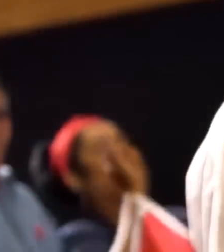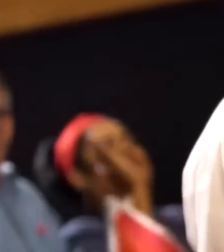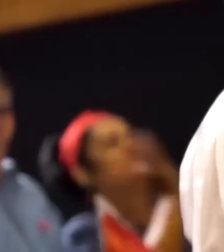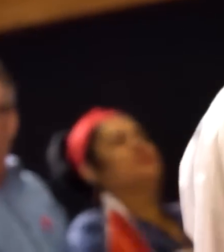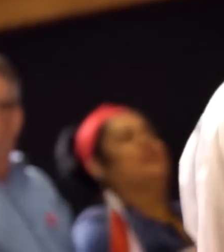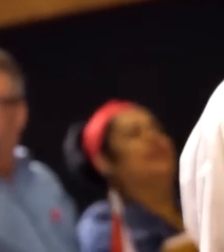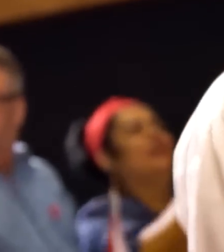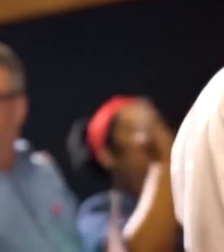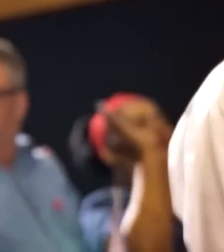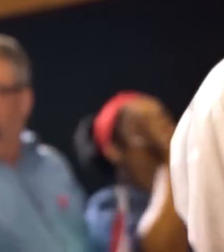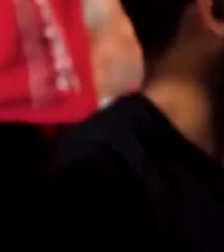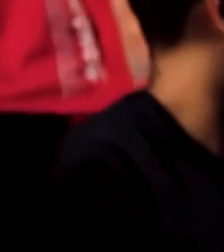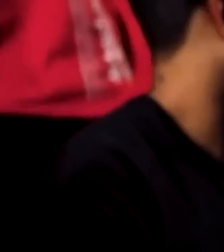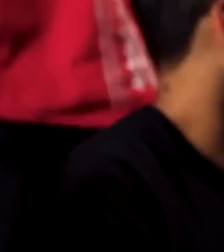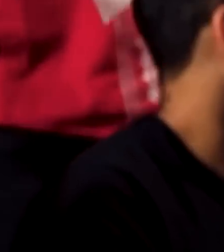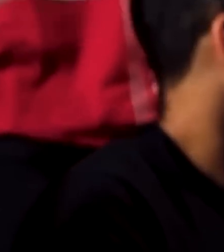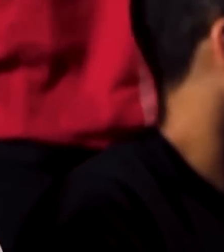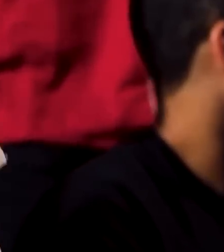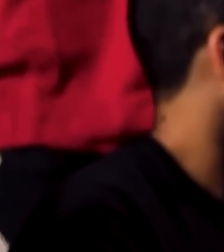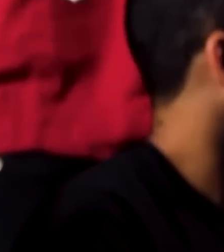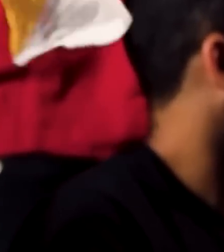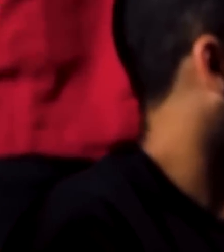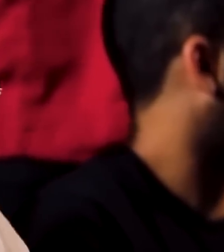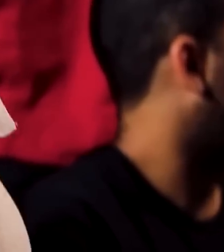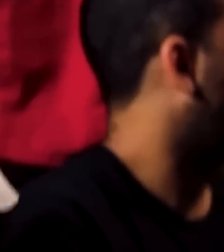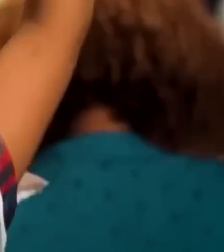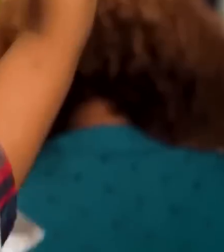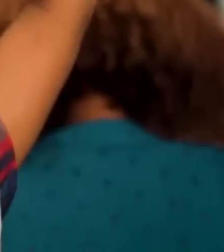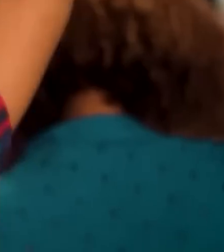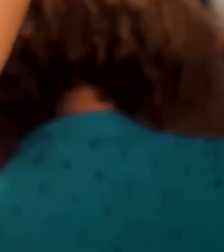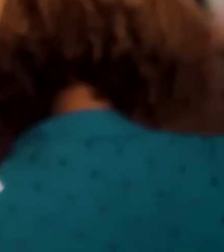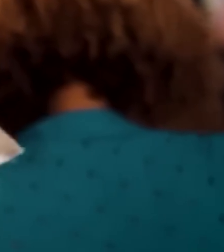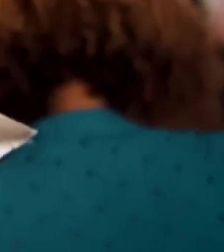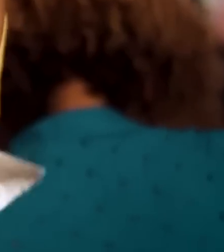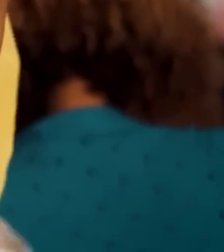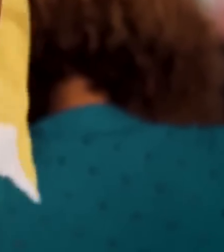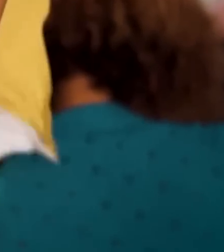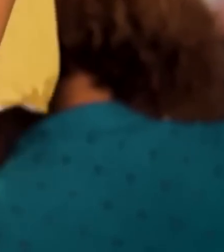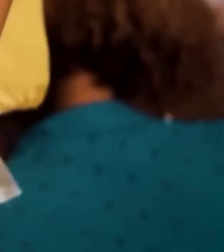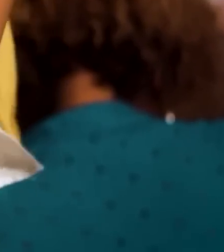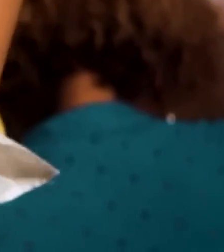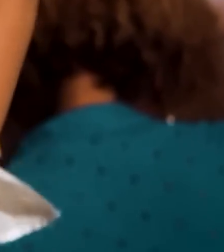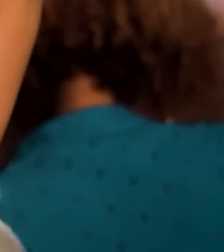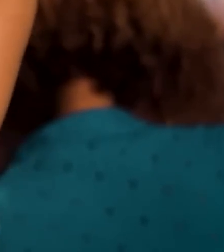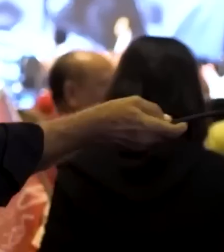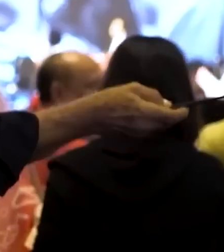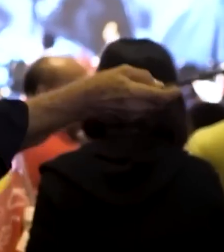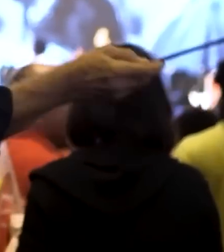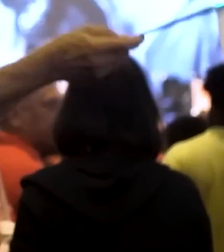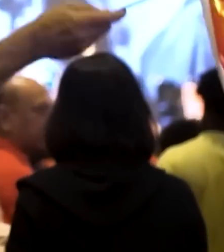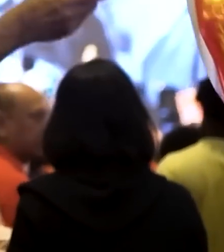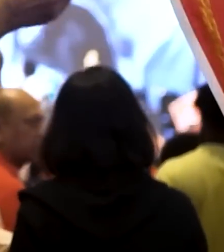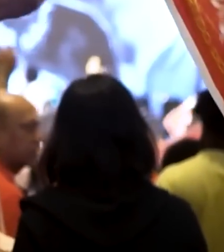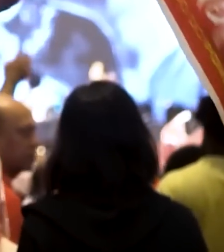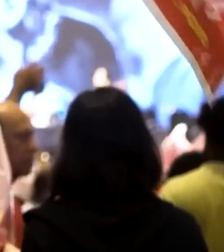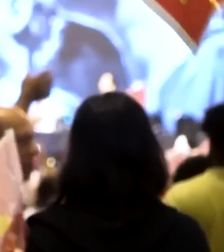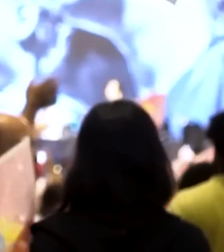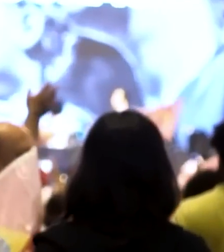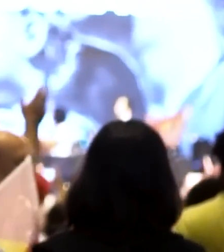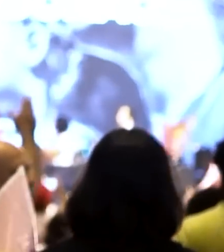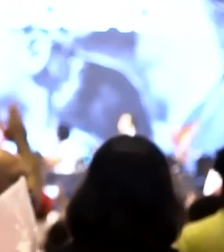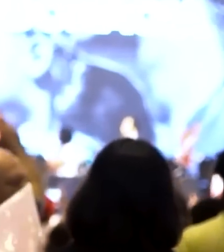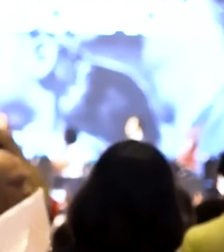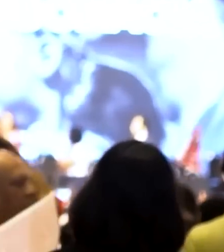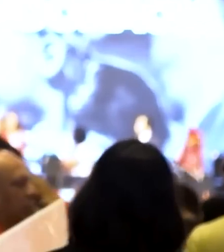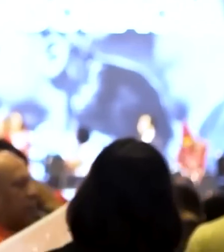sozinho. Por isso é que nós temos que estender a mão àquelas pessoas que mais necessitam da gente. Esse partido veio